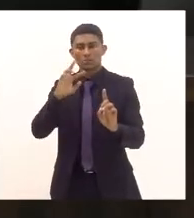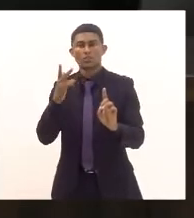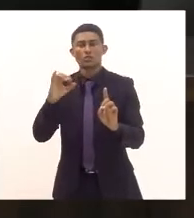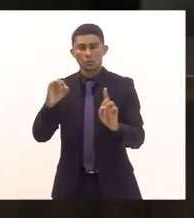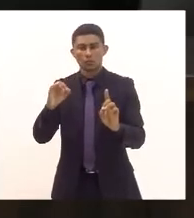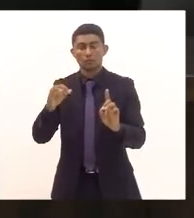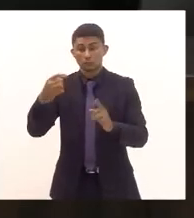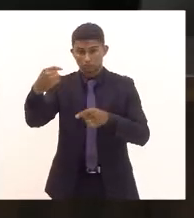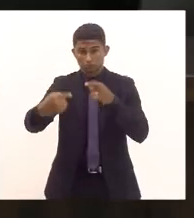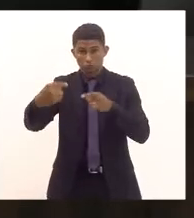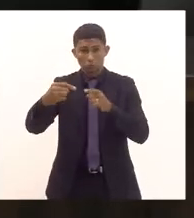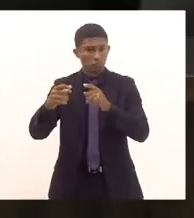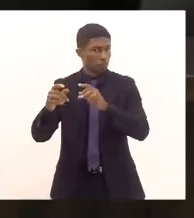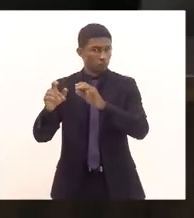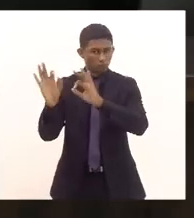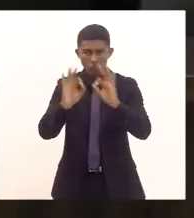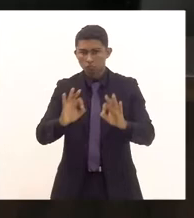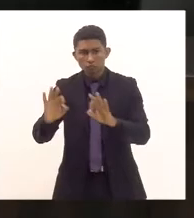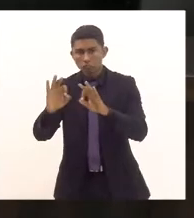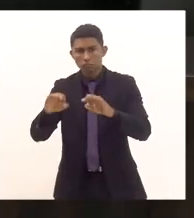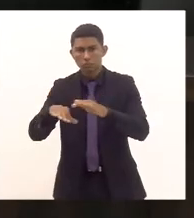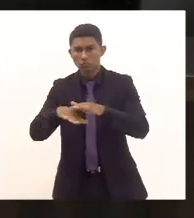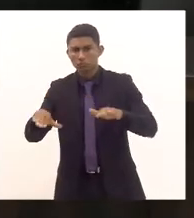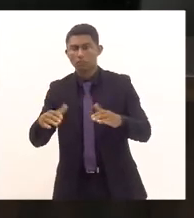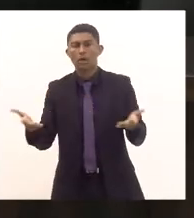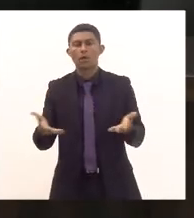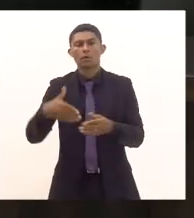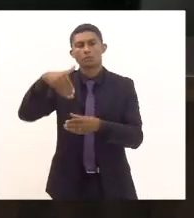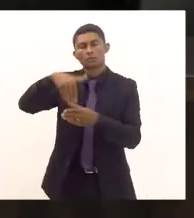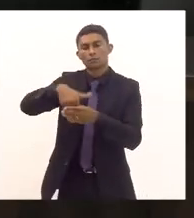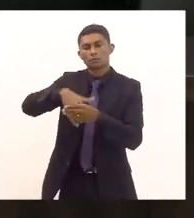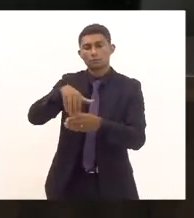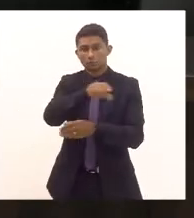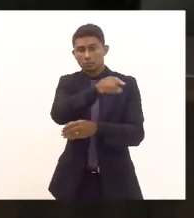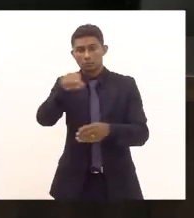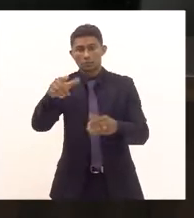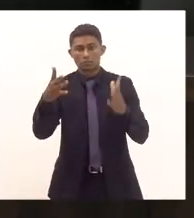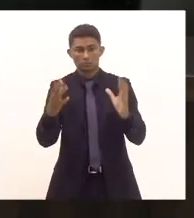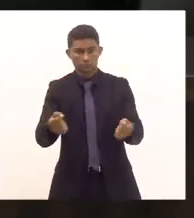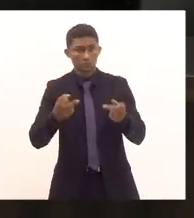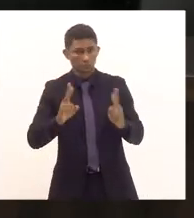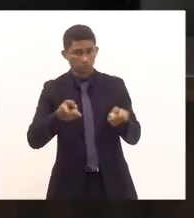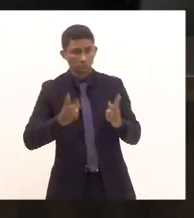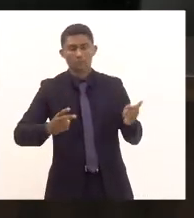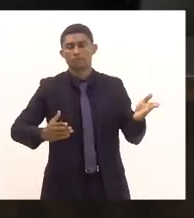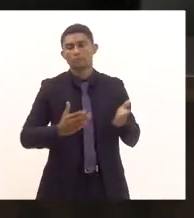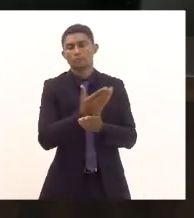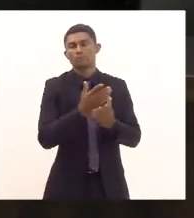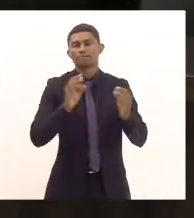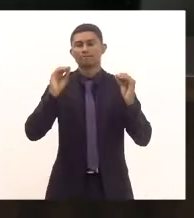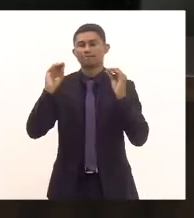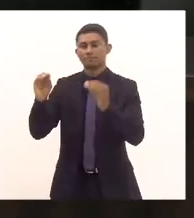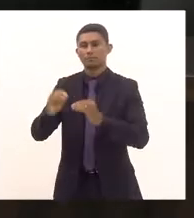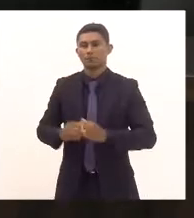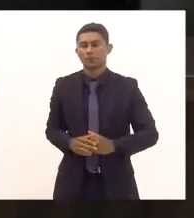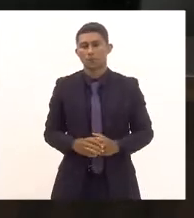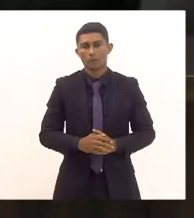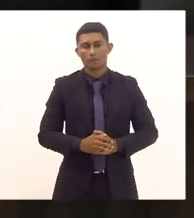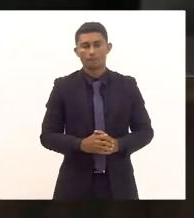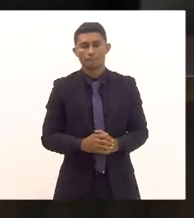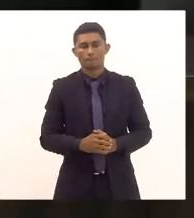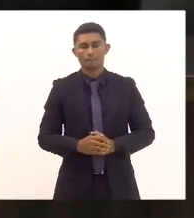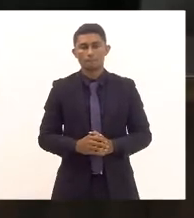discussão havendo Quem Queira discutir encerrada a discussão em votação seus que aprovam a permanência que estão aprovados vai à promulgação